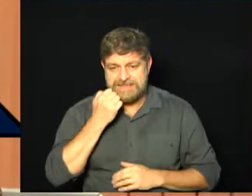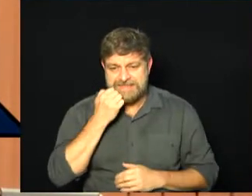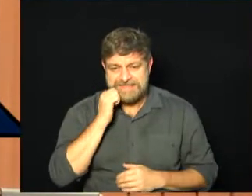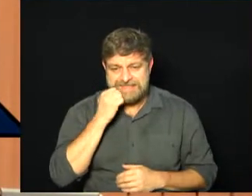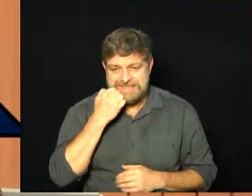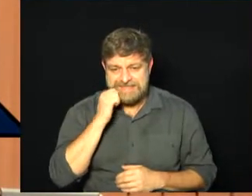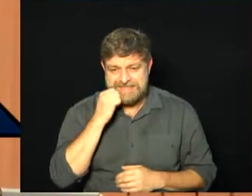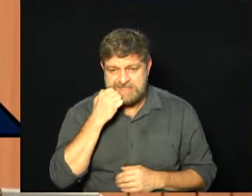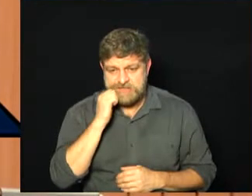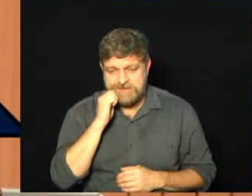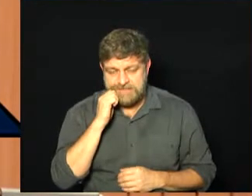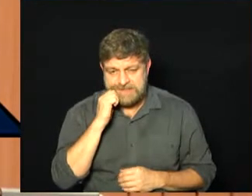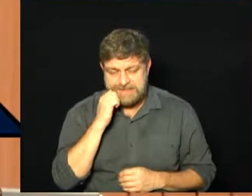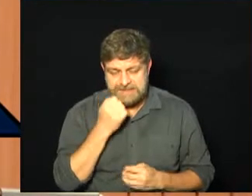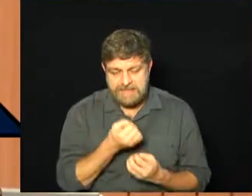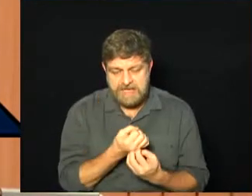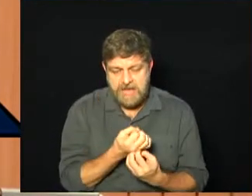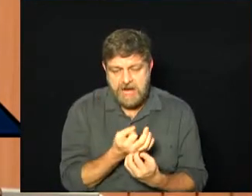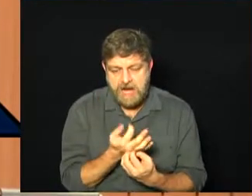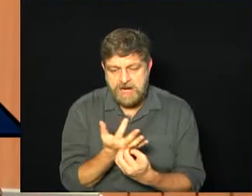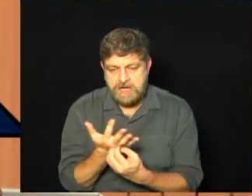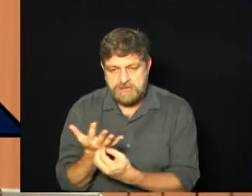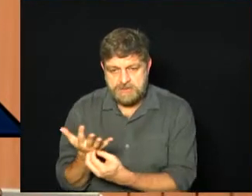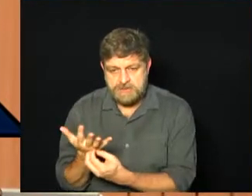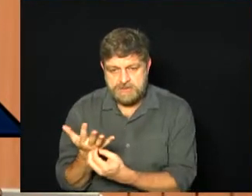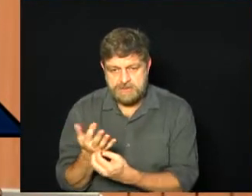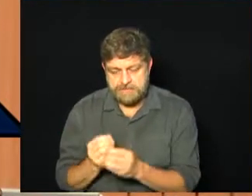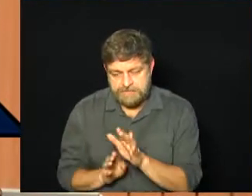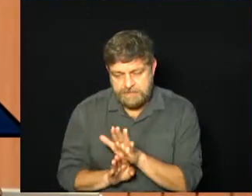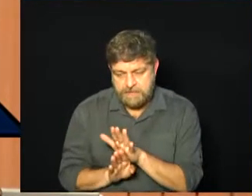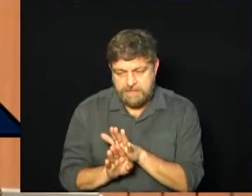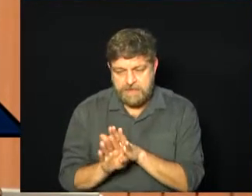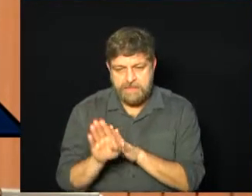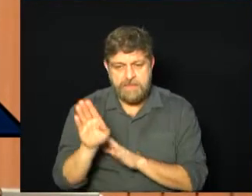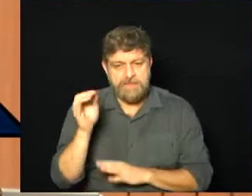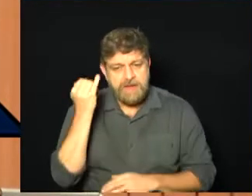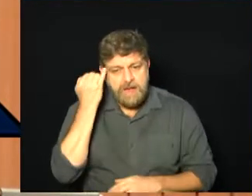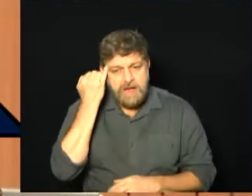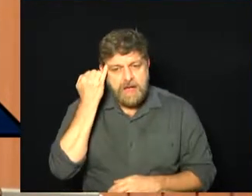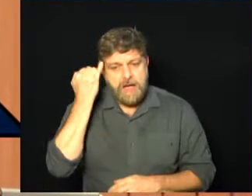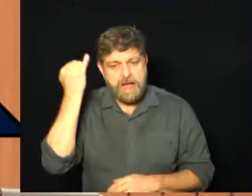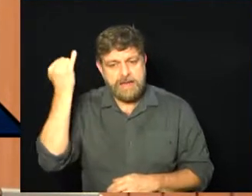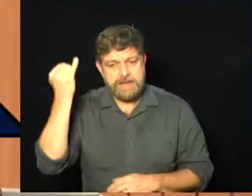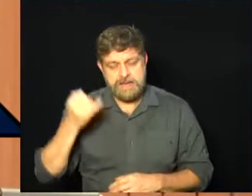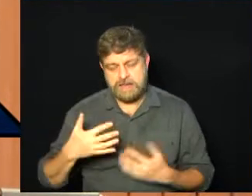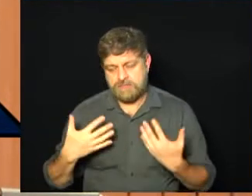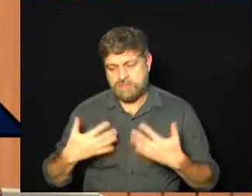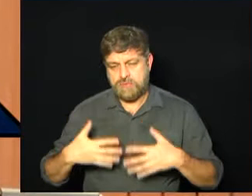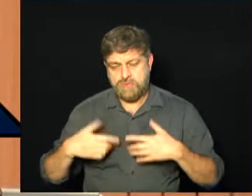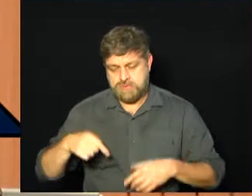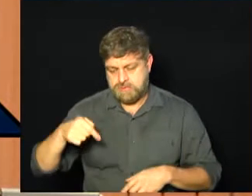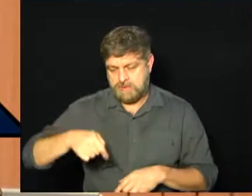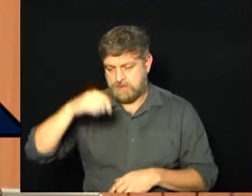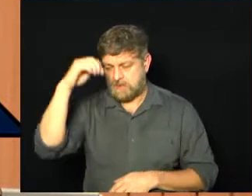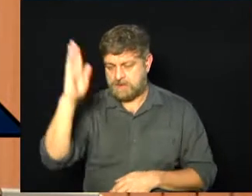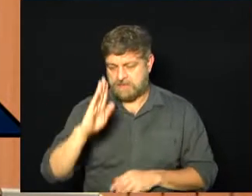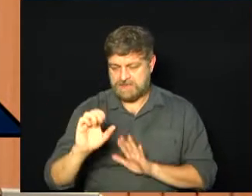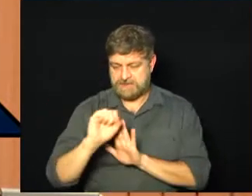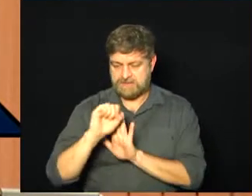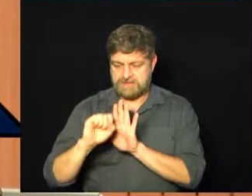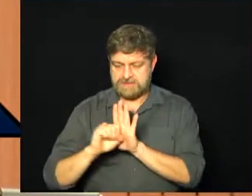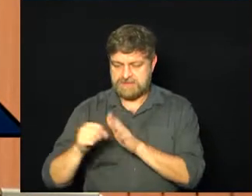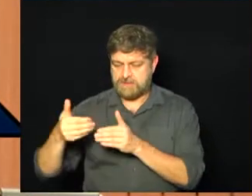científicas e artísticas. O pioneirismo da ideia, notável em termos do Brasil do século